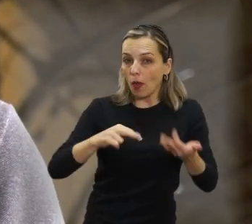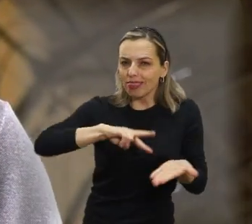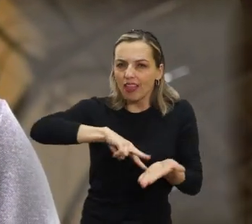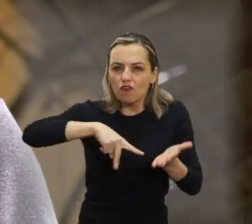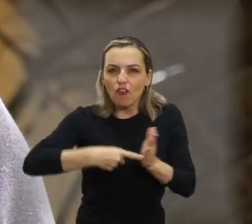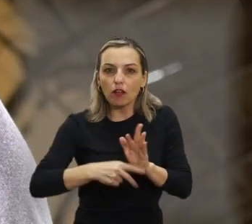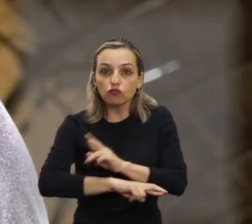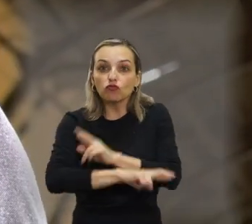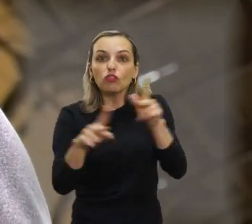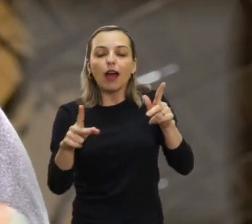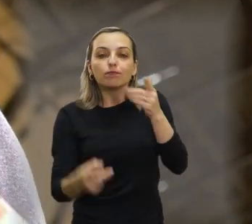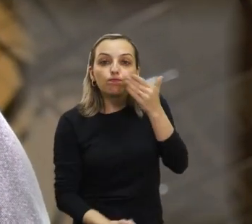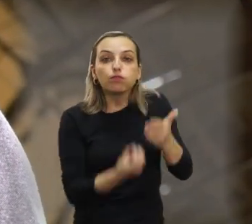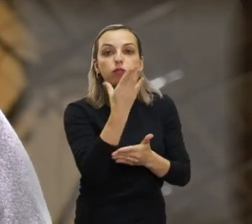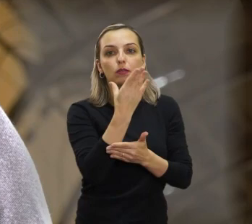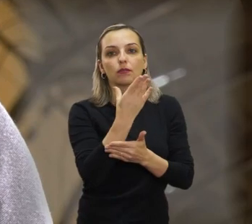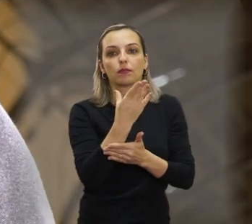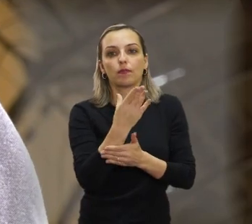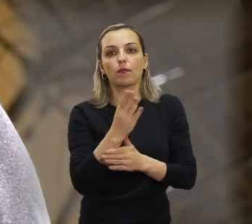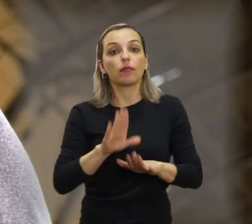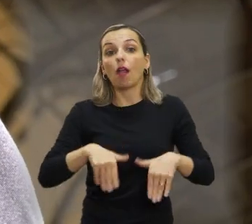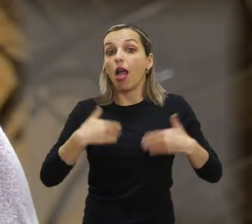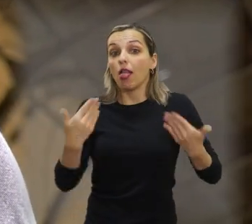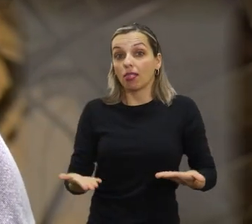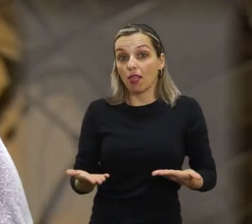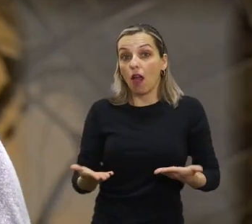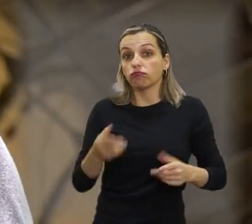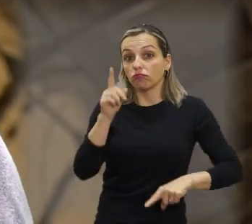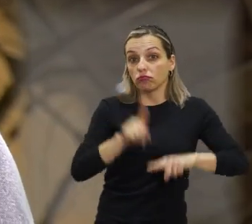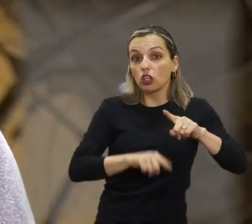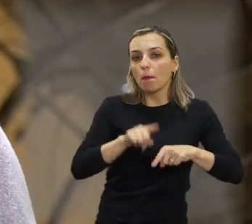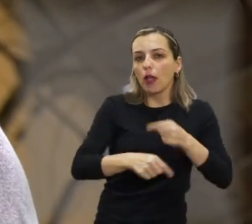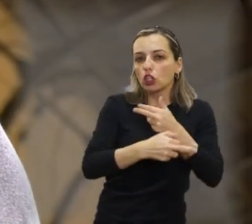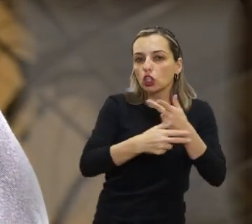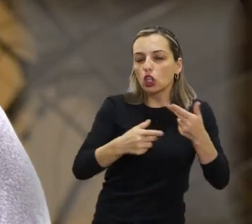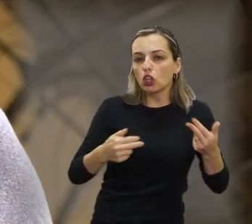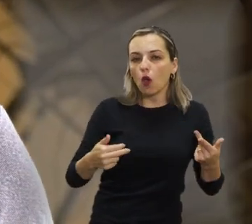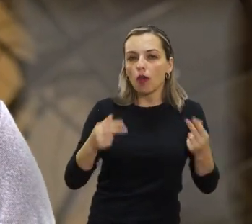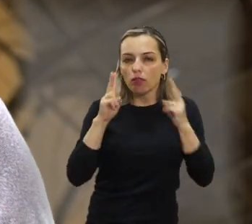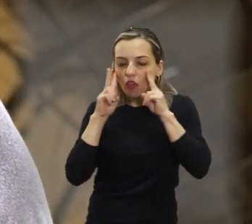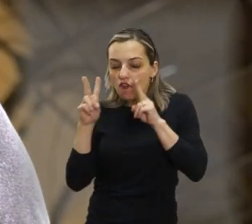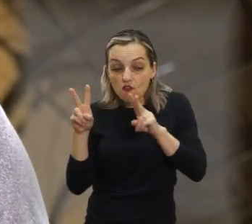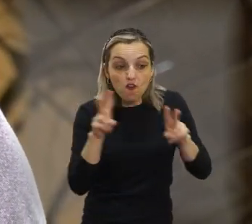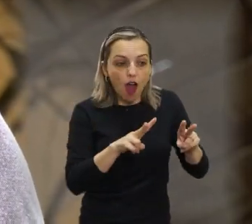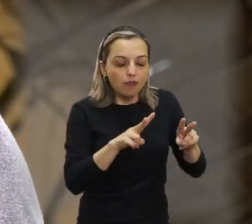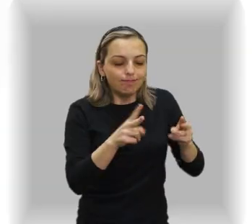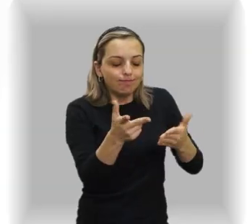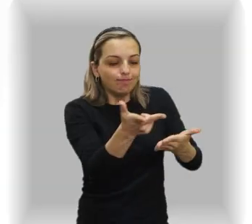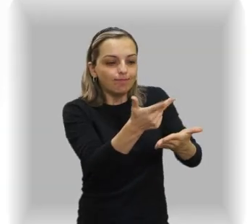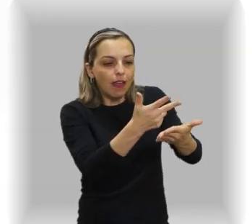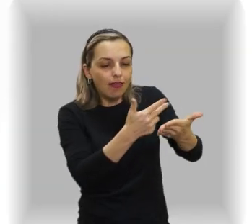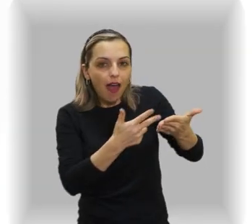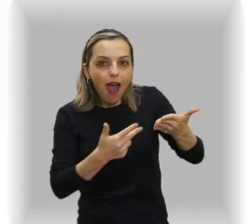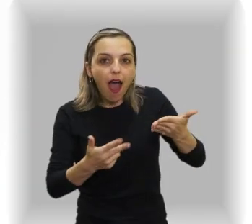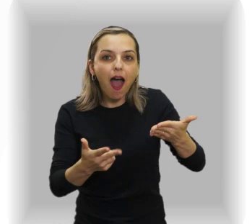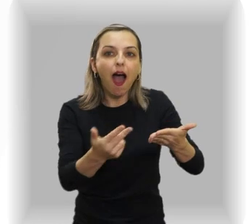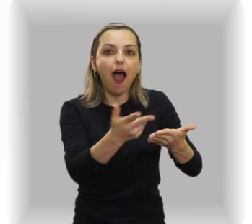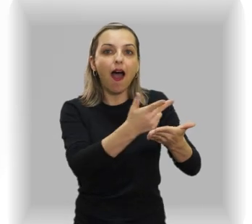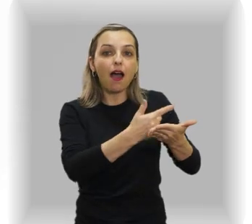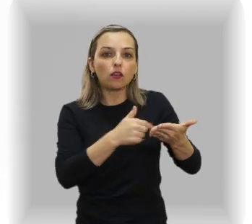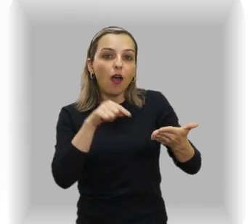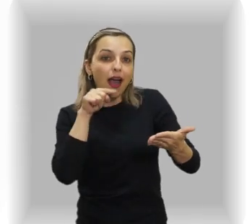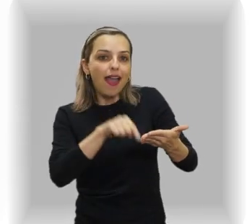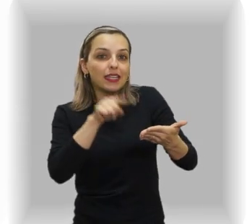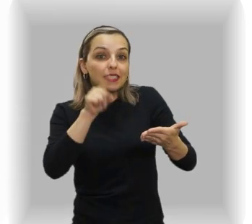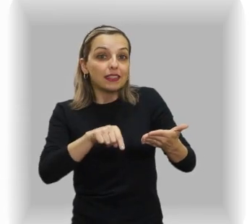surgir essa ideia de pegar os objetos e tentar dar um significado a eles, dar uma outra leitura para eles, né? Então comecei a